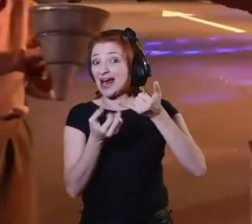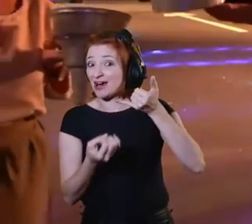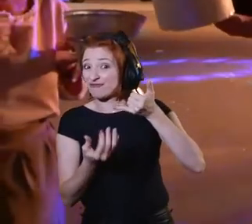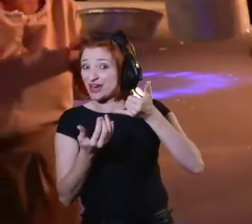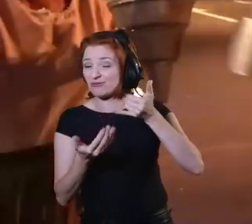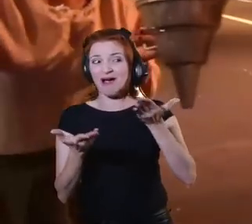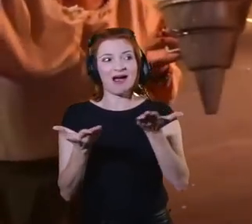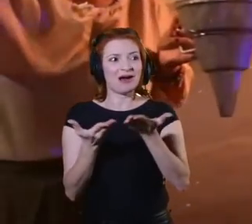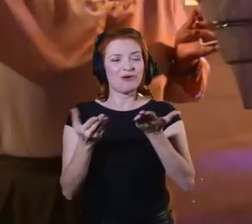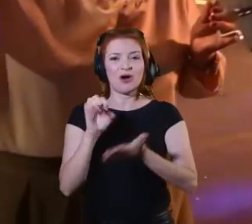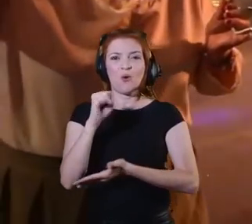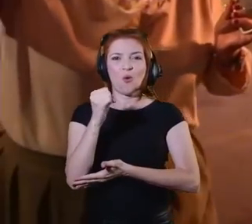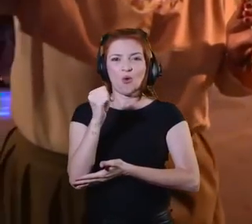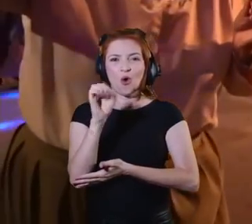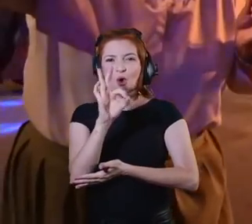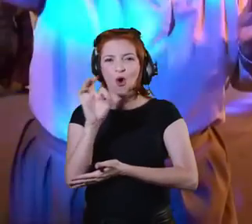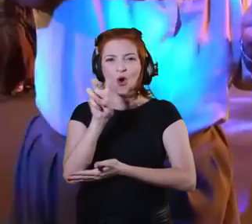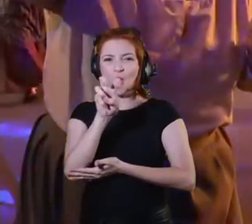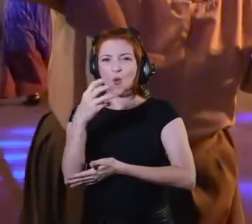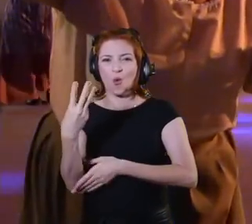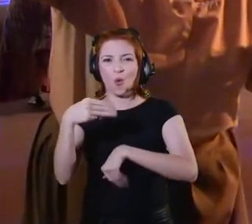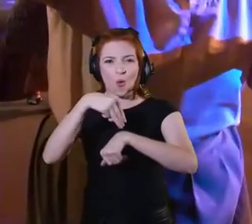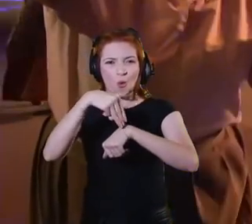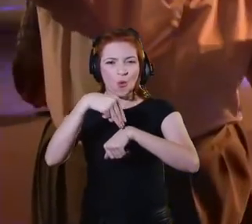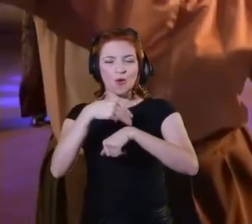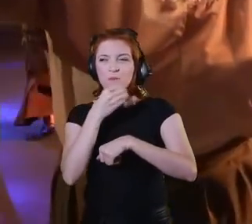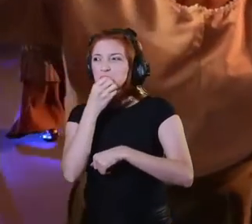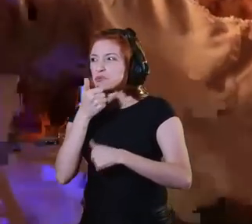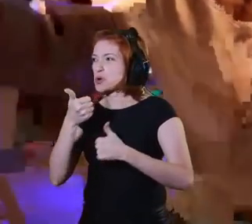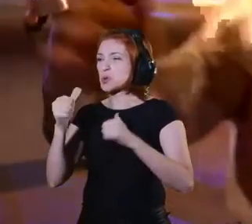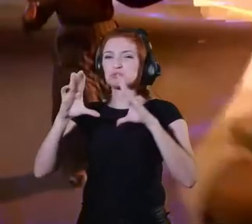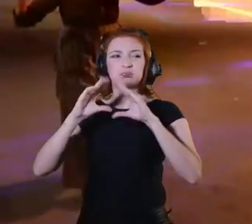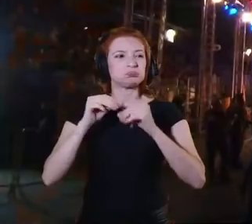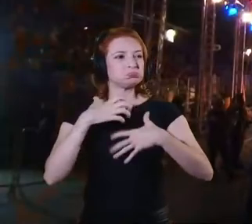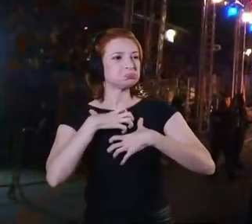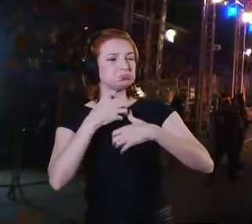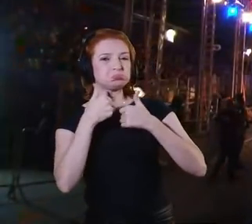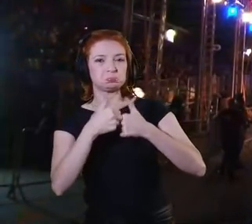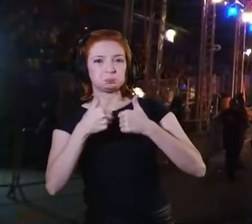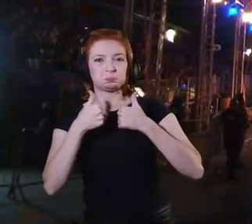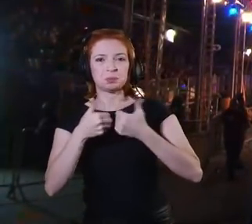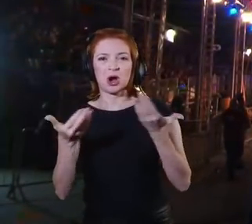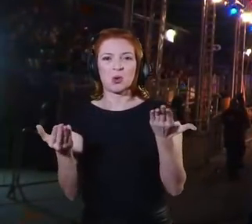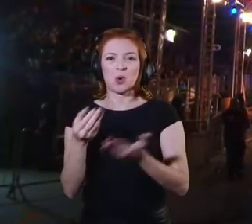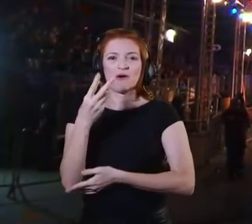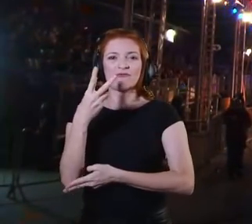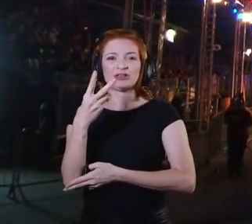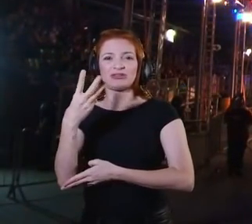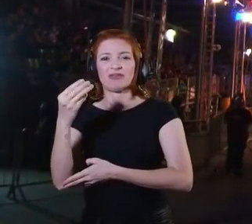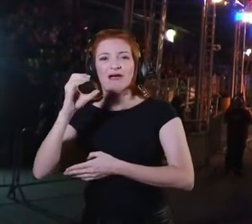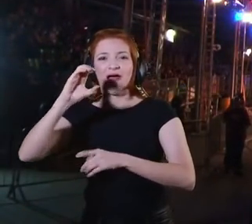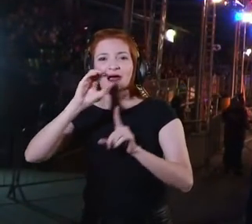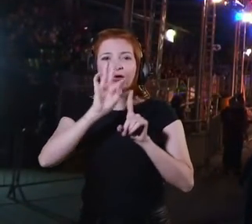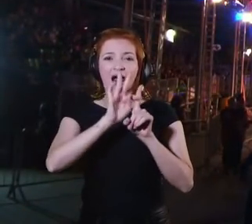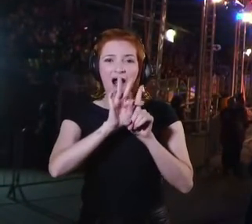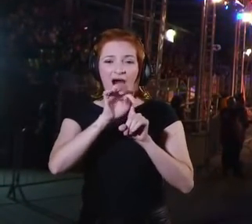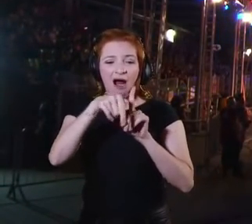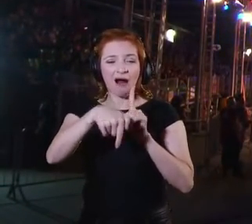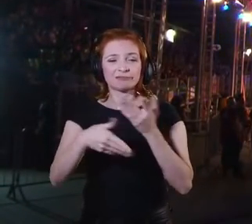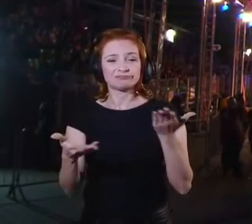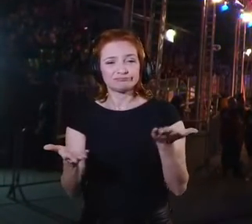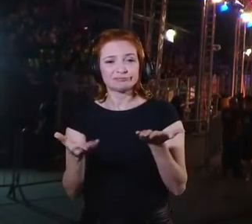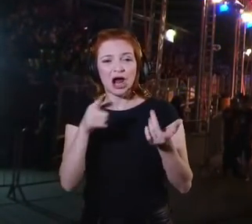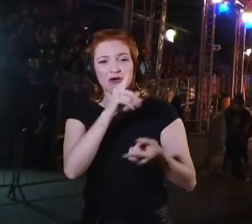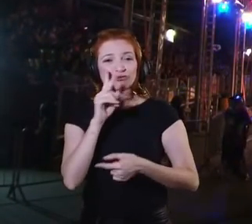São 20 horas e 53 minutos, noite agradável, 23 graus em Caxias do Sul. Você que acompanha